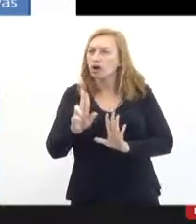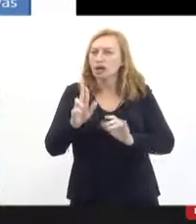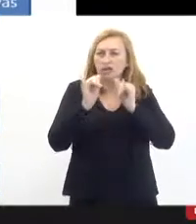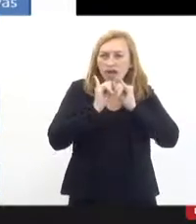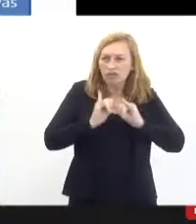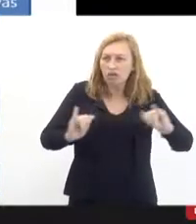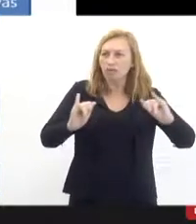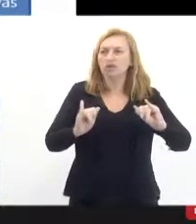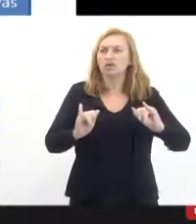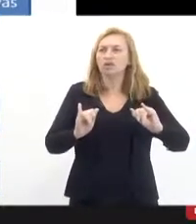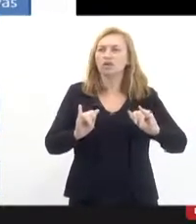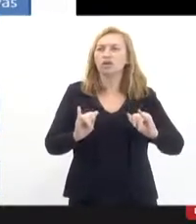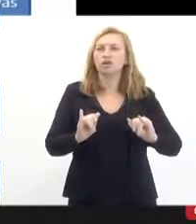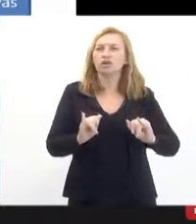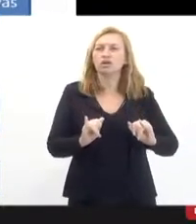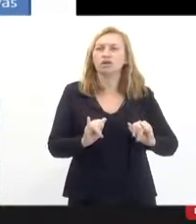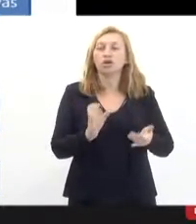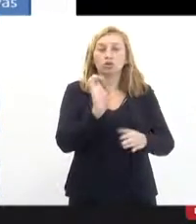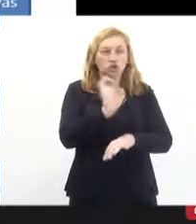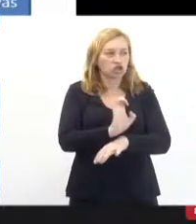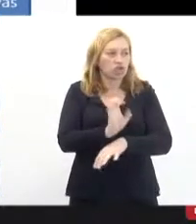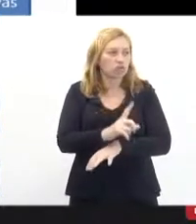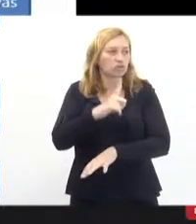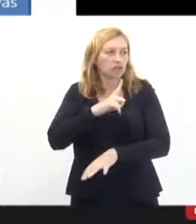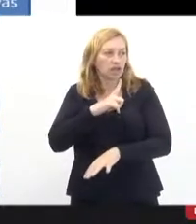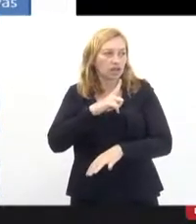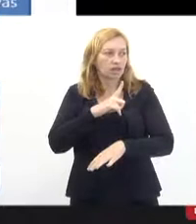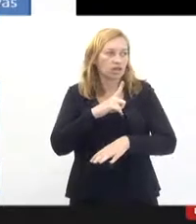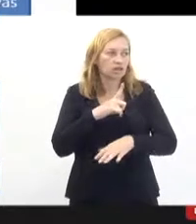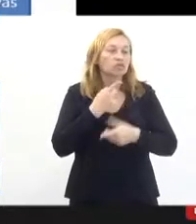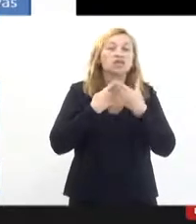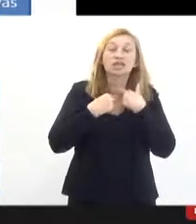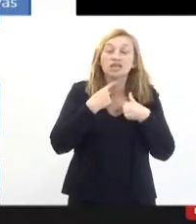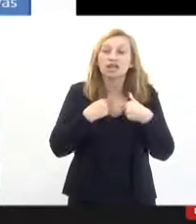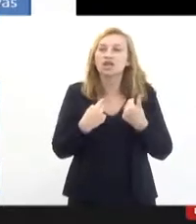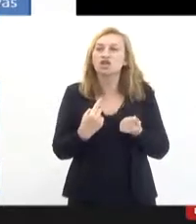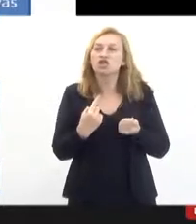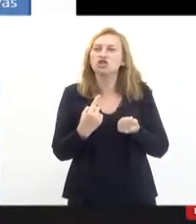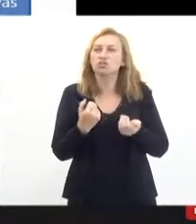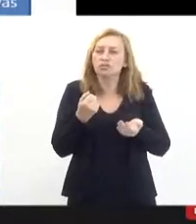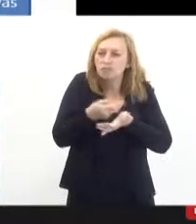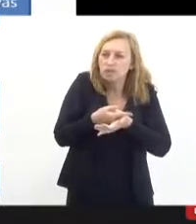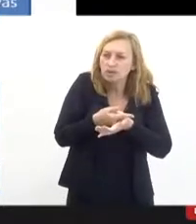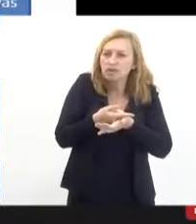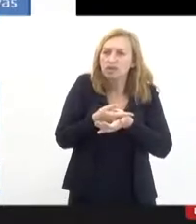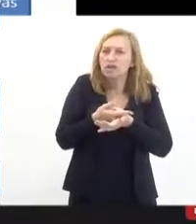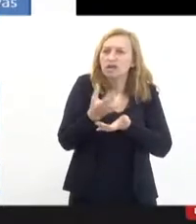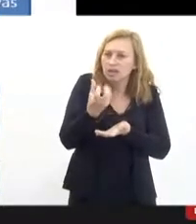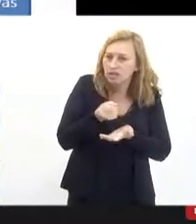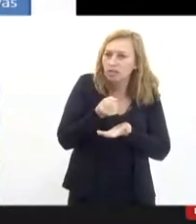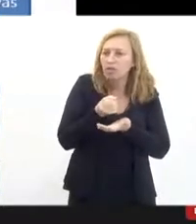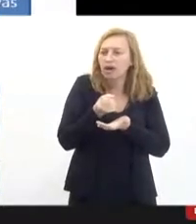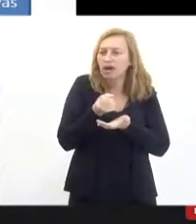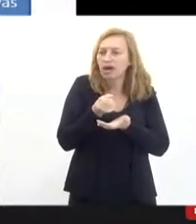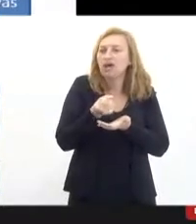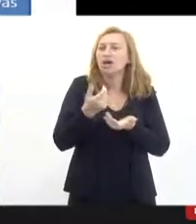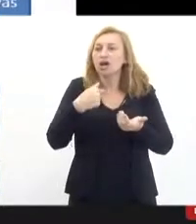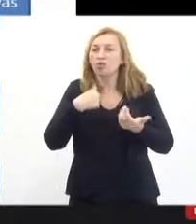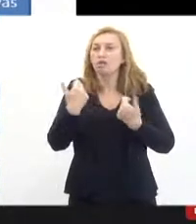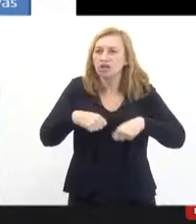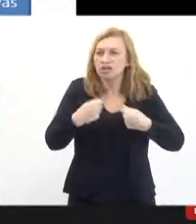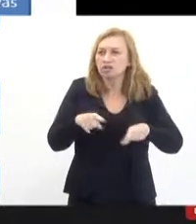informação que o Estado tem a expectativa desse recebimento, eu tenho que ter uma certeza maior por